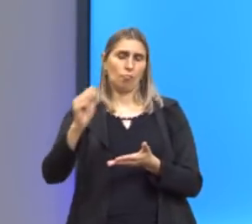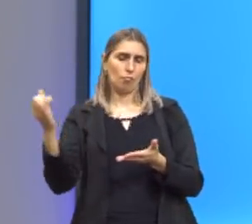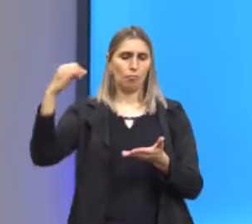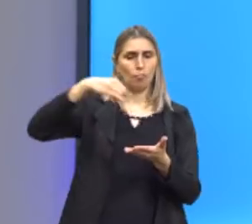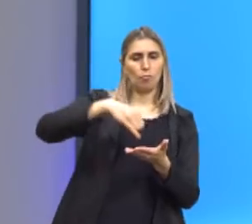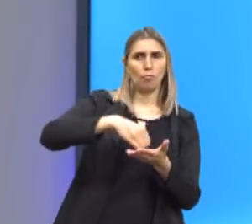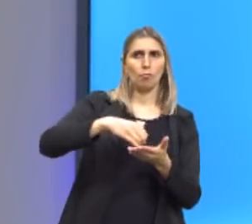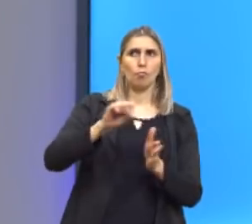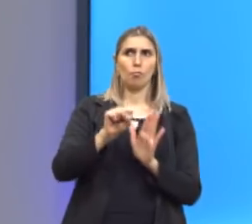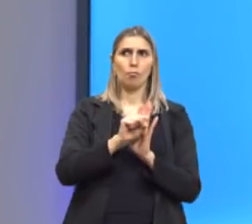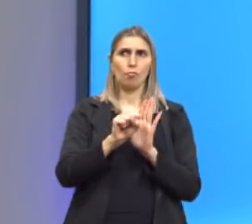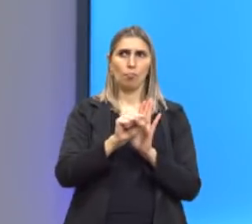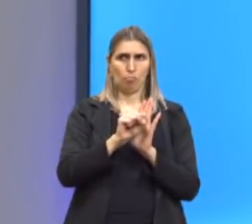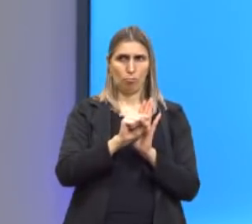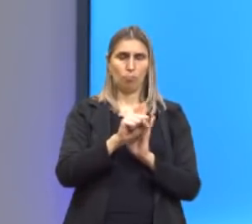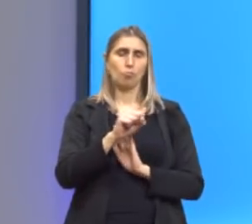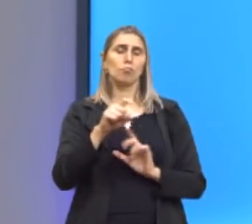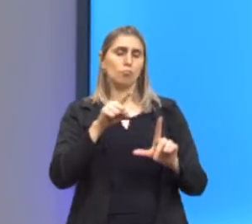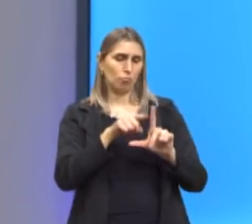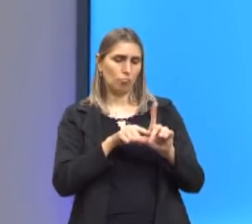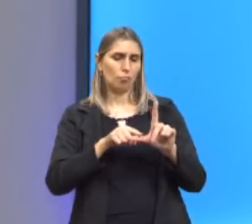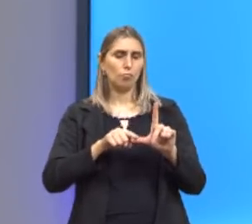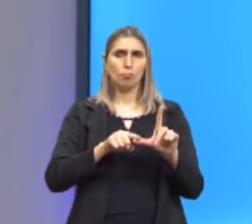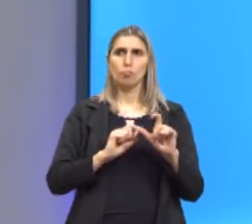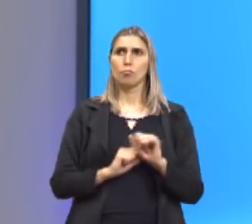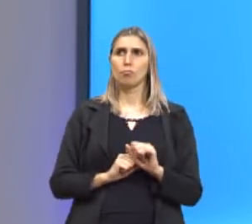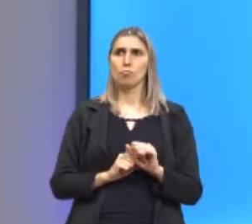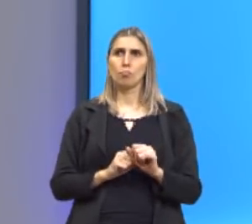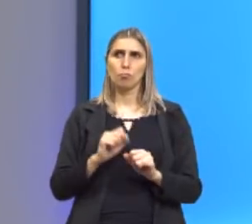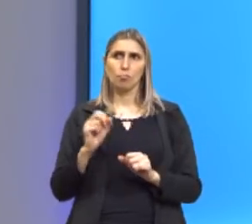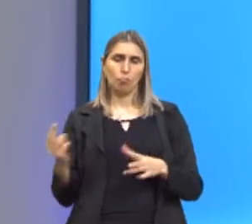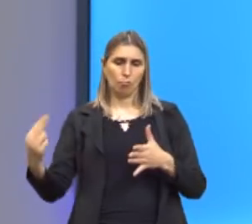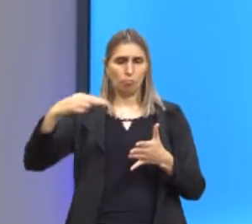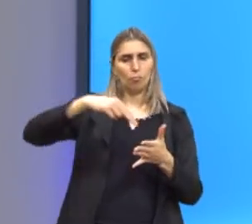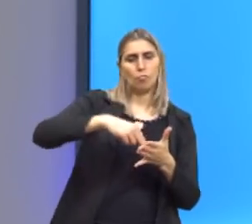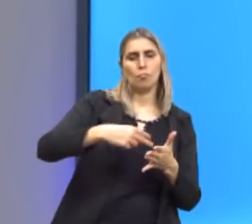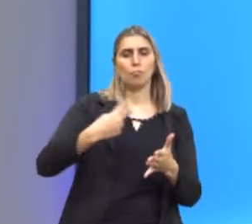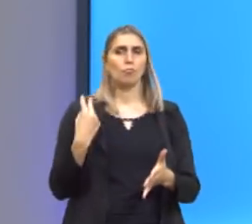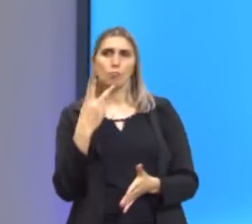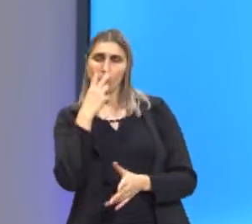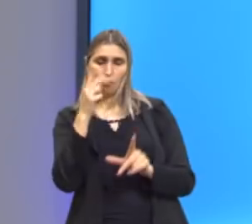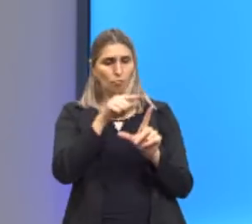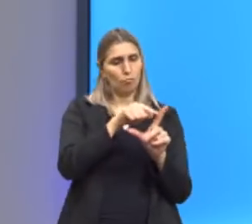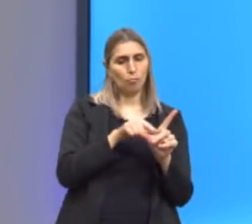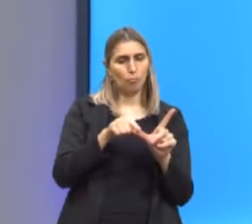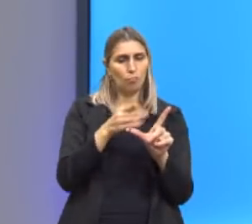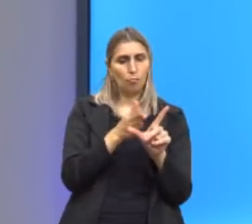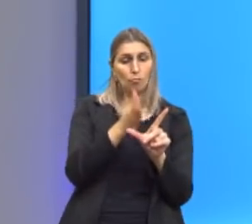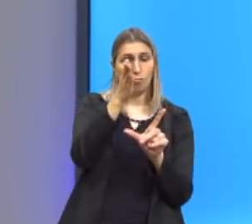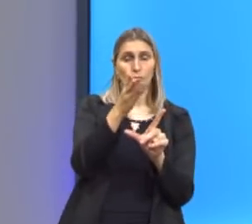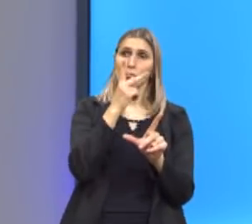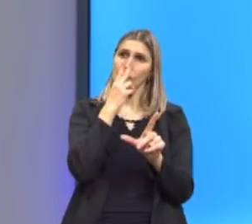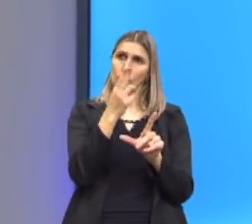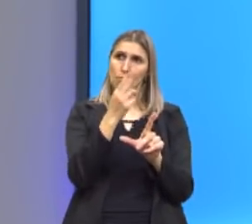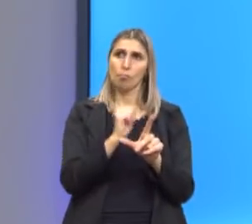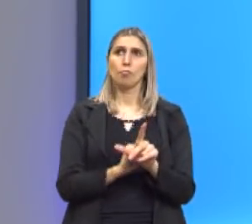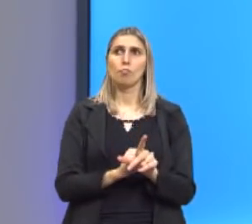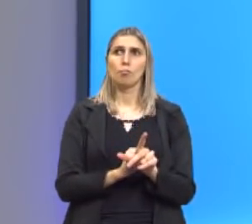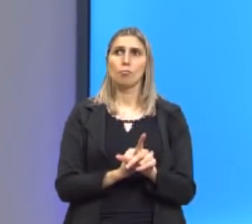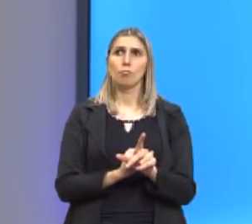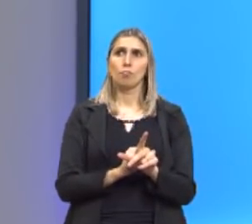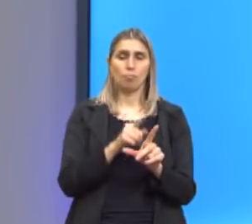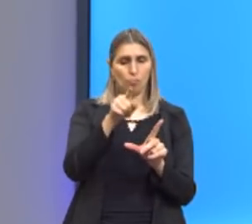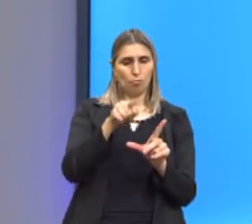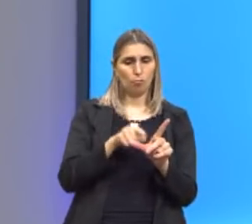seria o símbolo de um ângulo, e o refletido forma o mesmo ângulo, tem que ser o mesmo valor. Tá? Raio